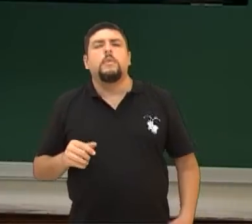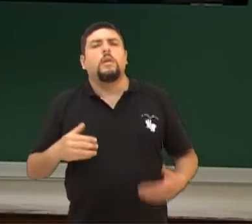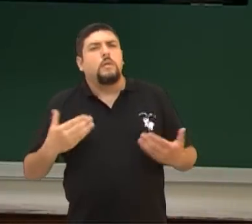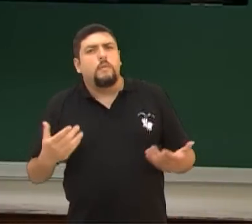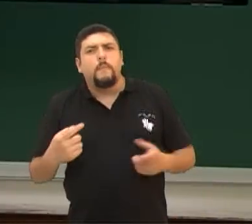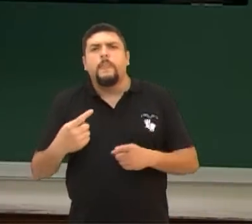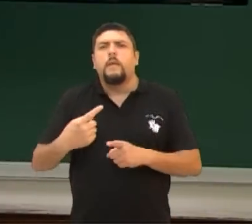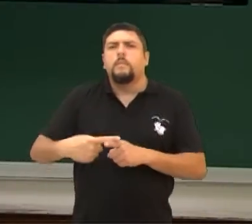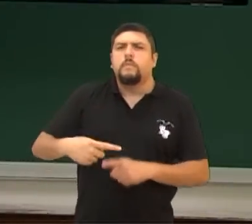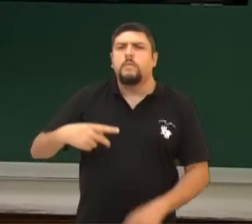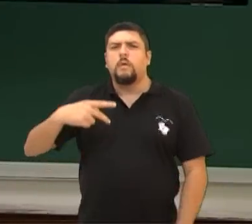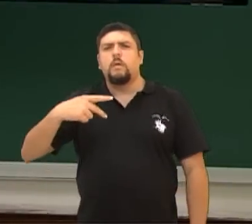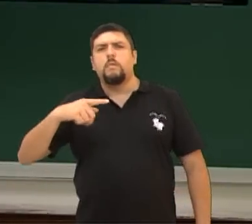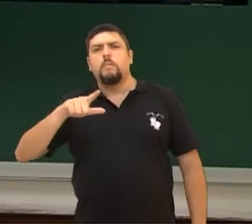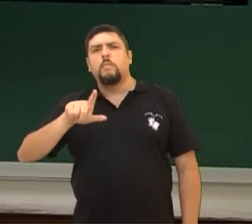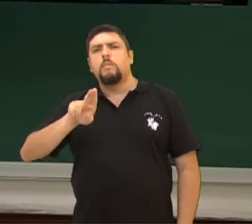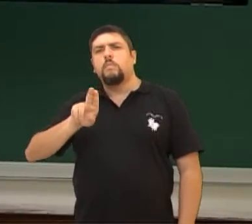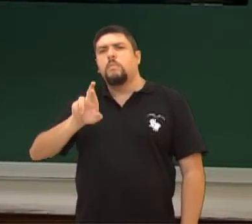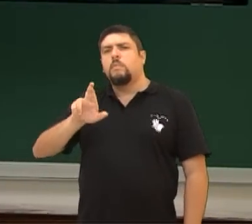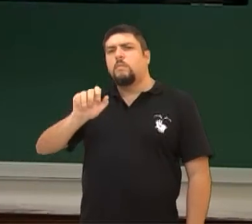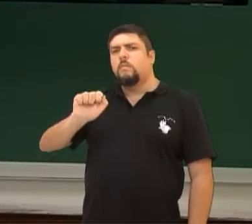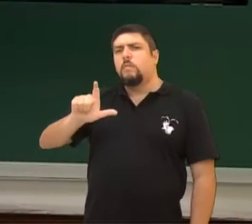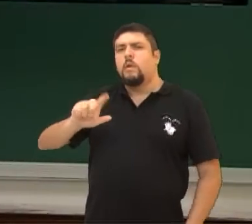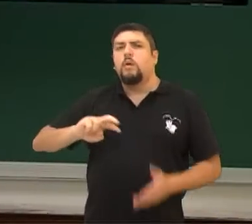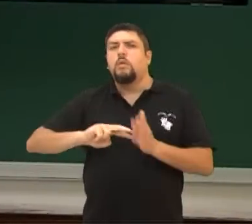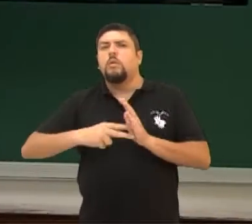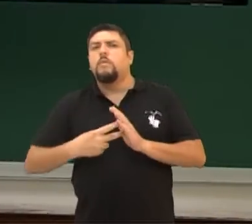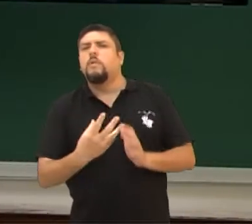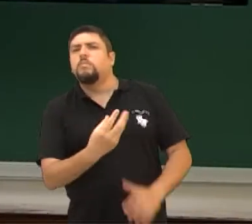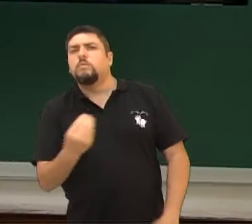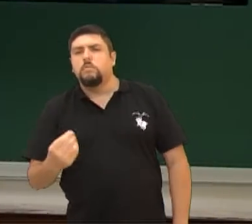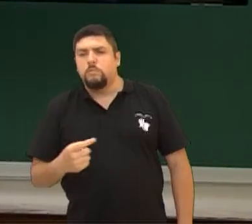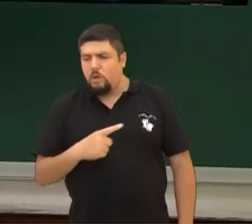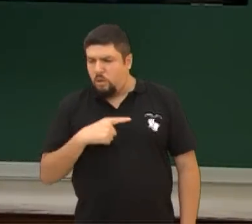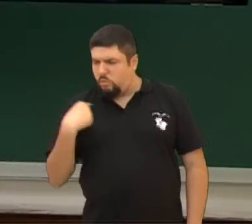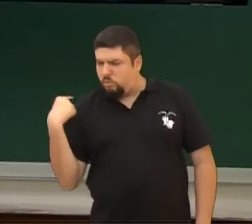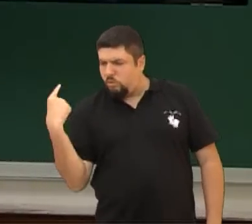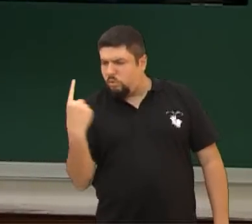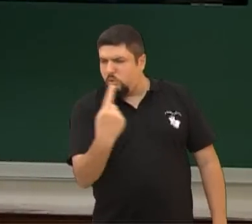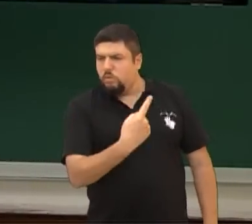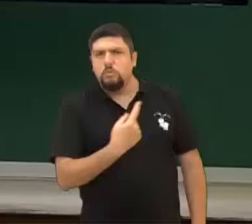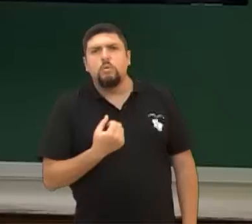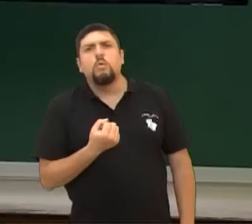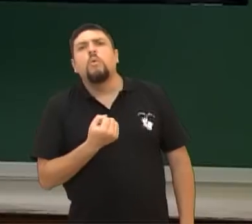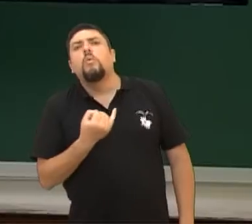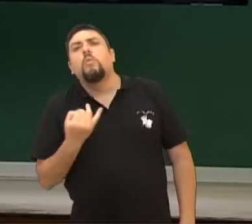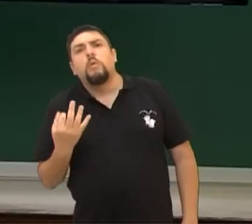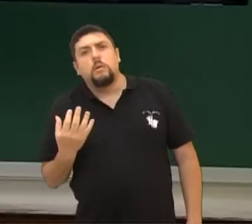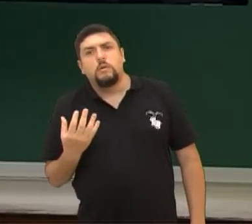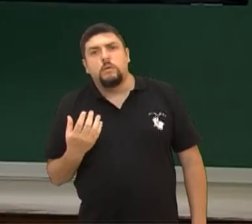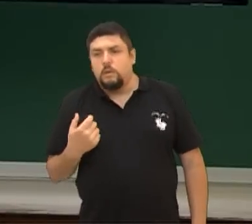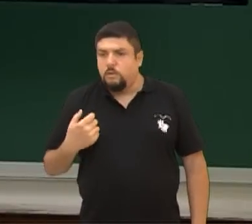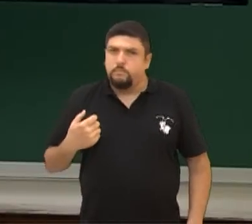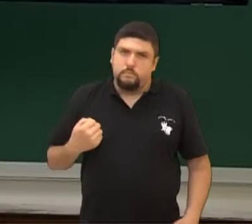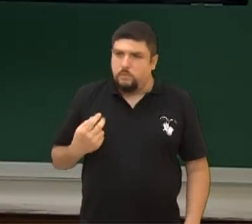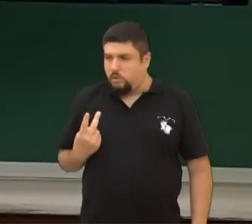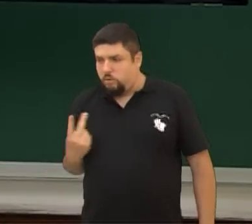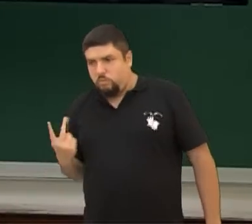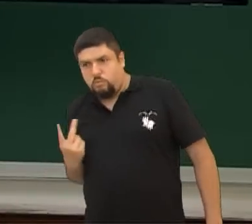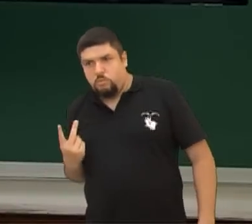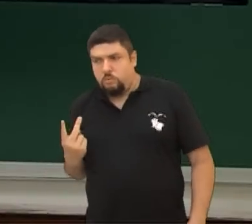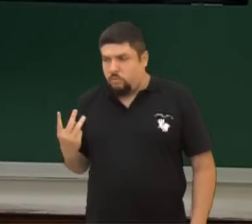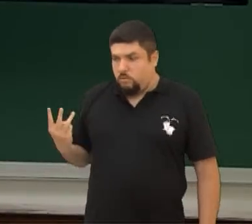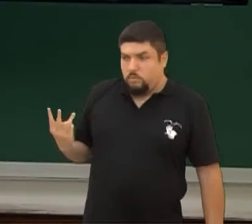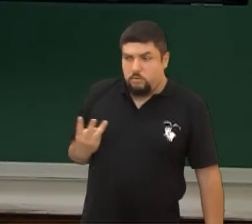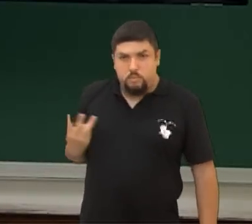que plural. Porque é mais de um. Quantas pessoas tem no nós? No mínimo 2. Eu e